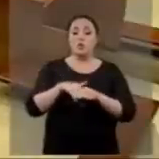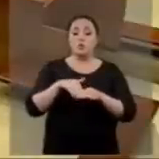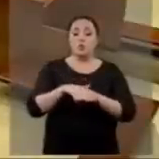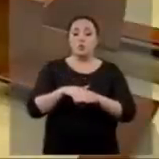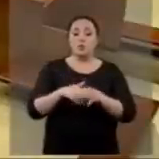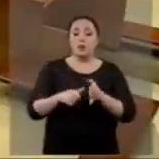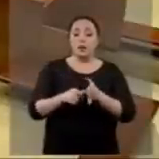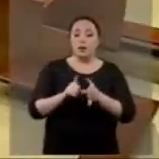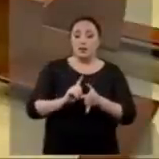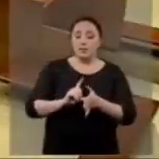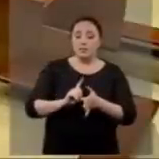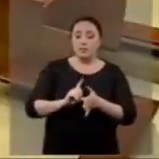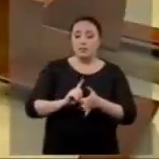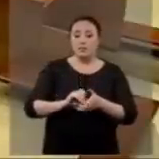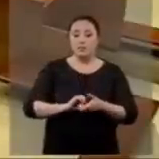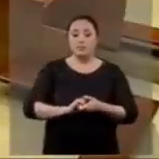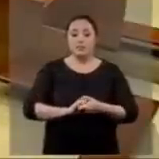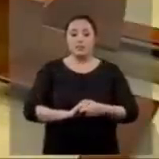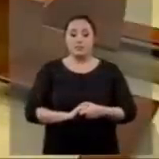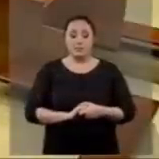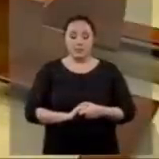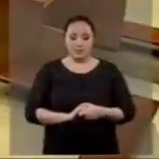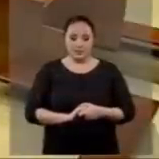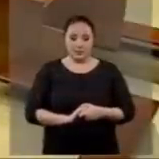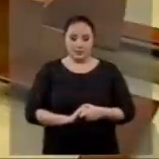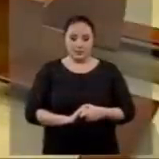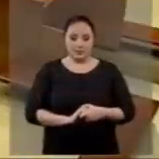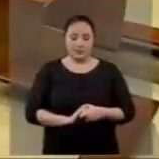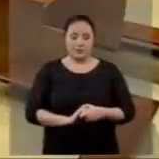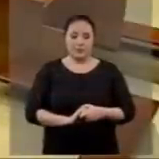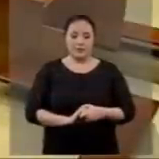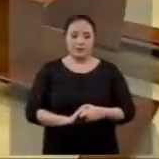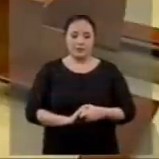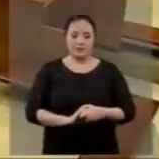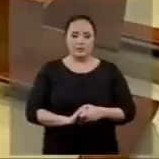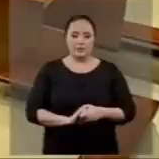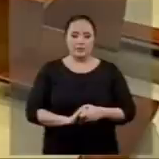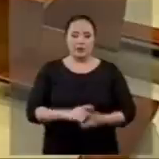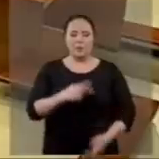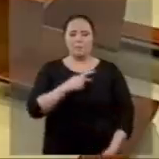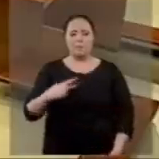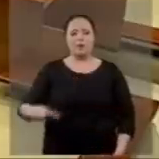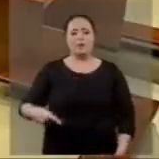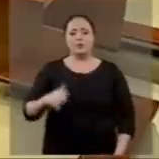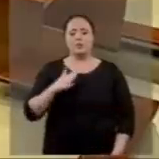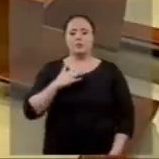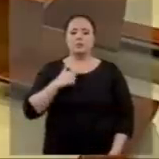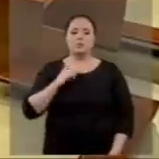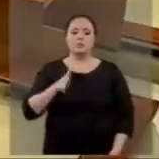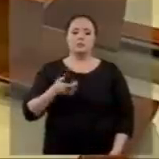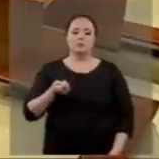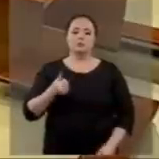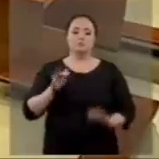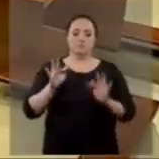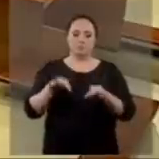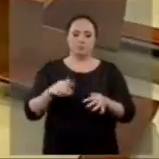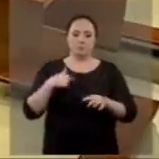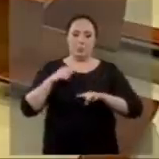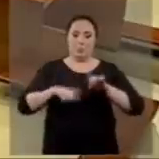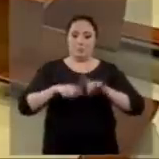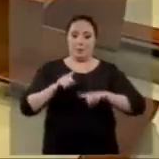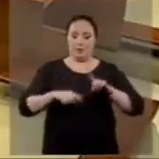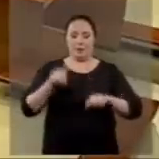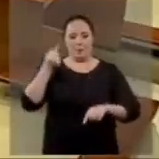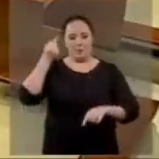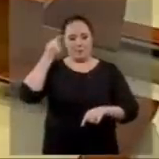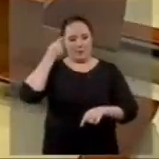Vossa Excelência não se incomoda, que ele afirmou estar terminando um... Presidente, eu já tinha até fechado aqui o material,